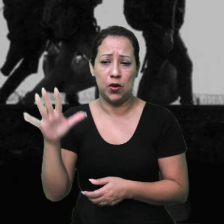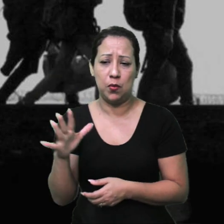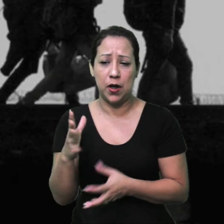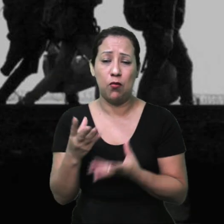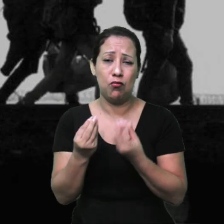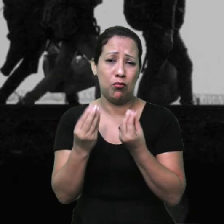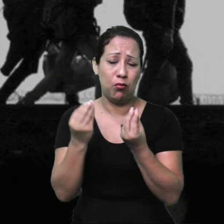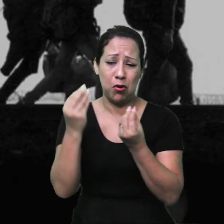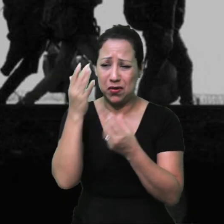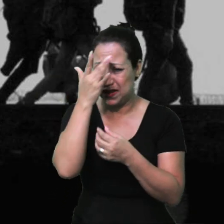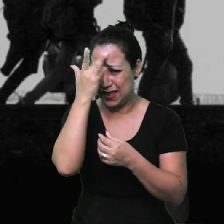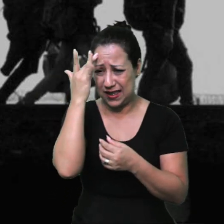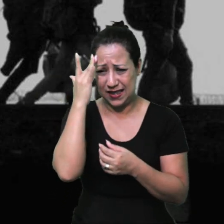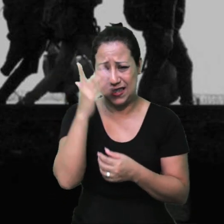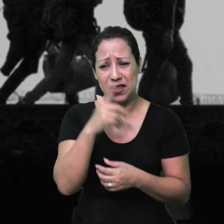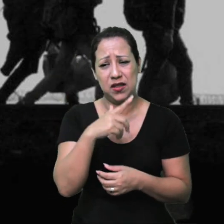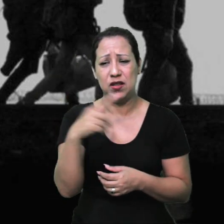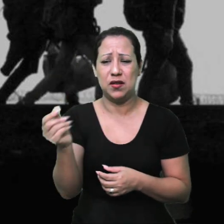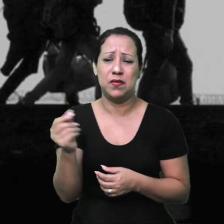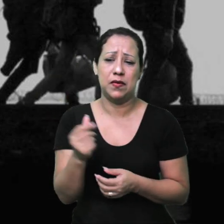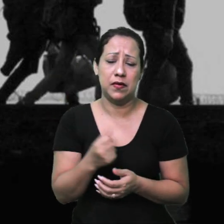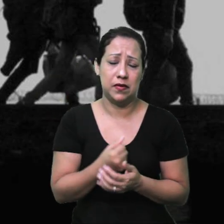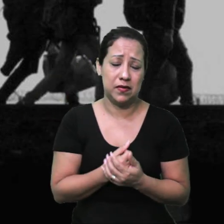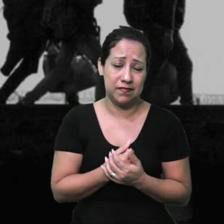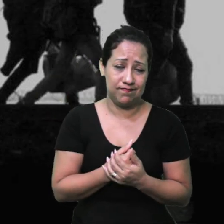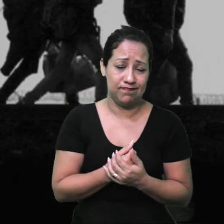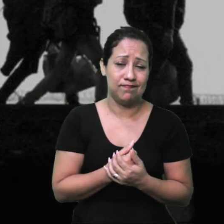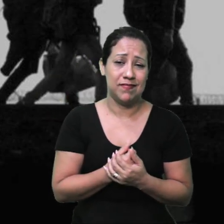gera o que é denominado de crise